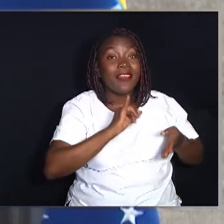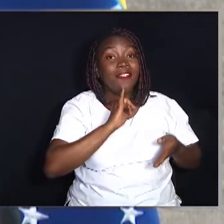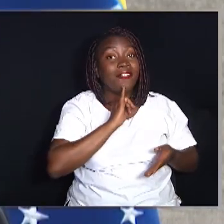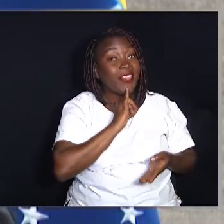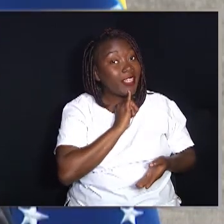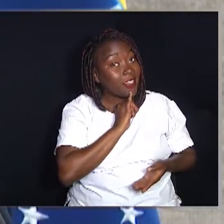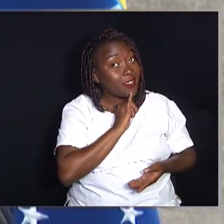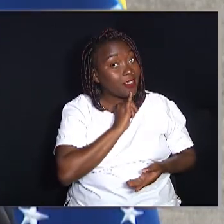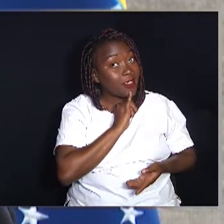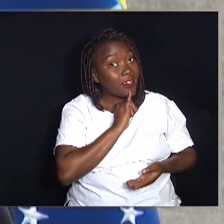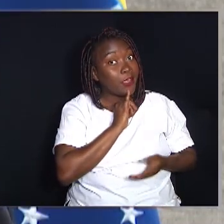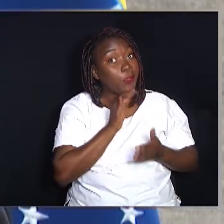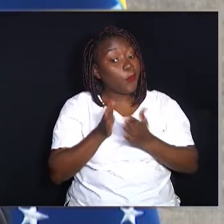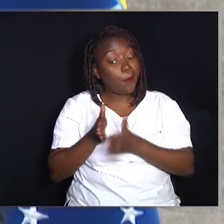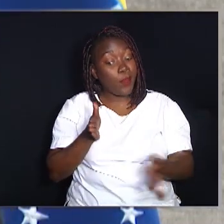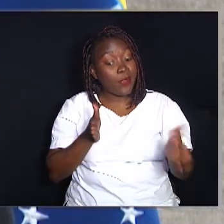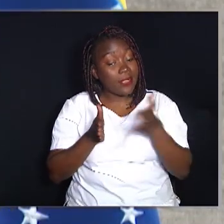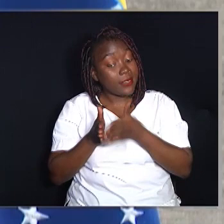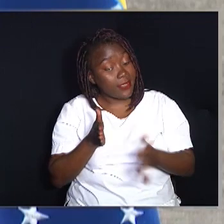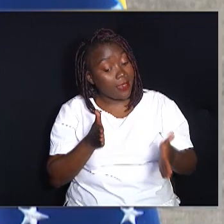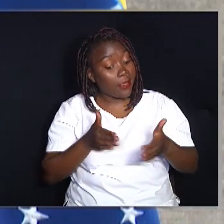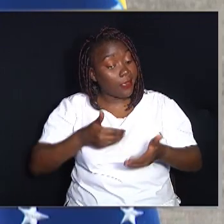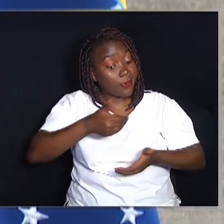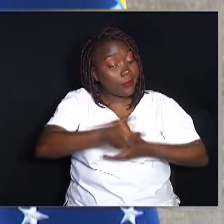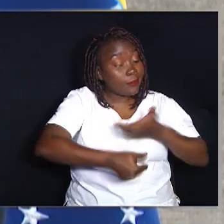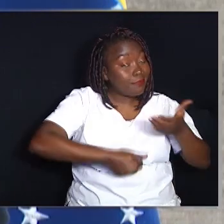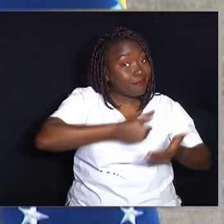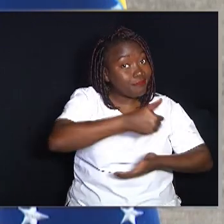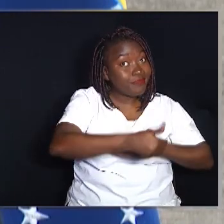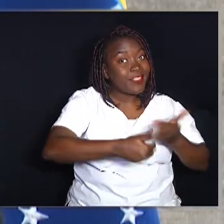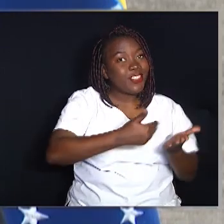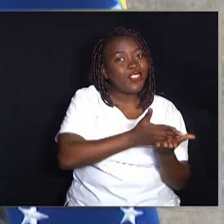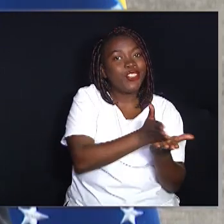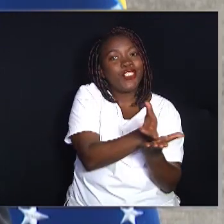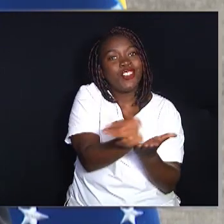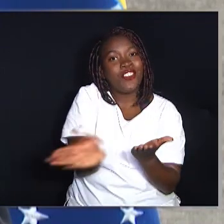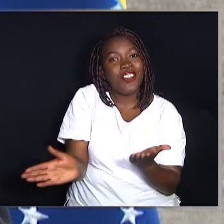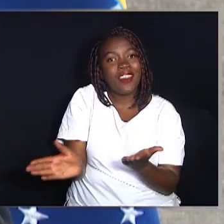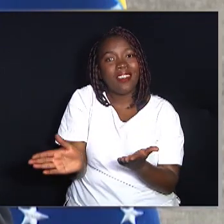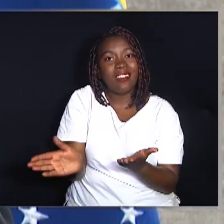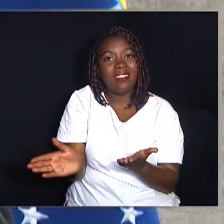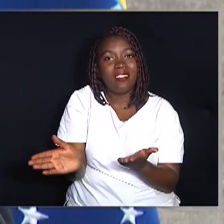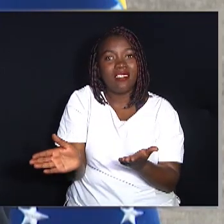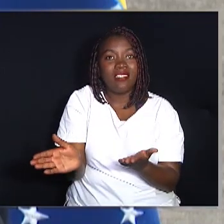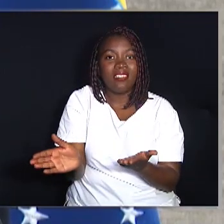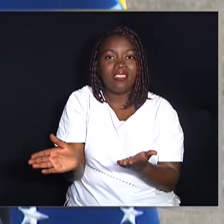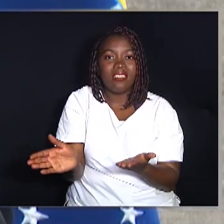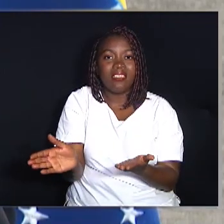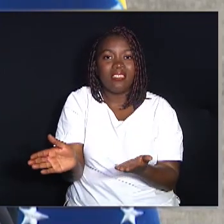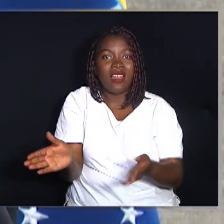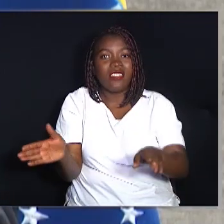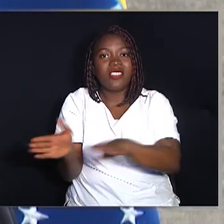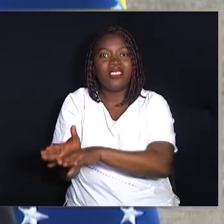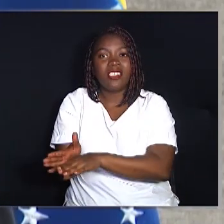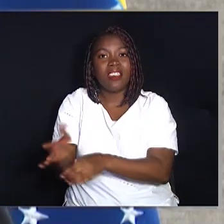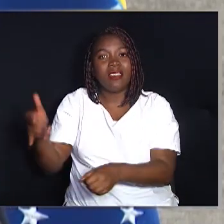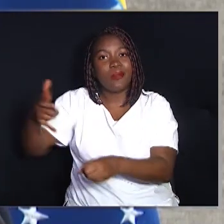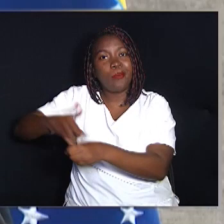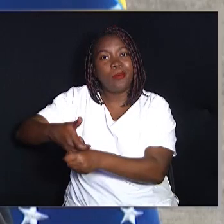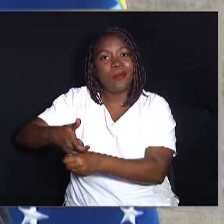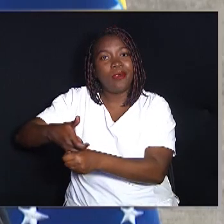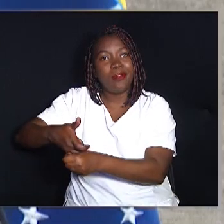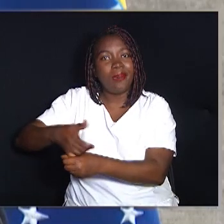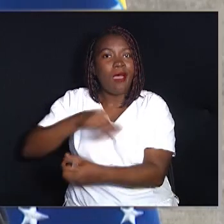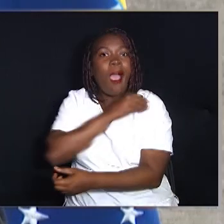no processo aí da cadeia produtiva ele acaba sendo desviado e chegando nas bombas de gasolina,